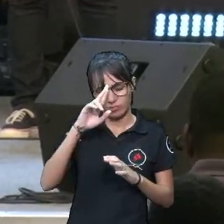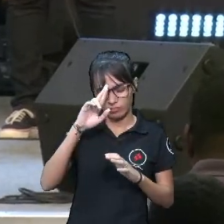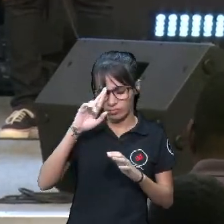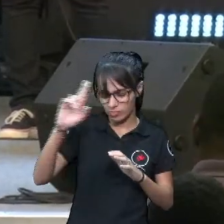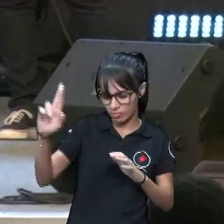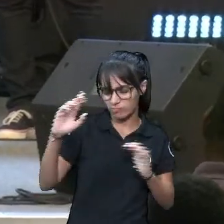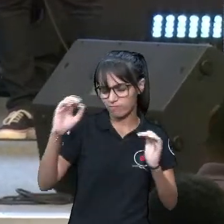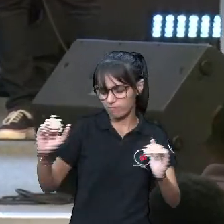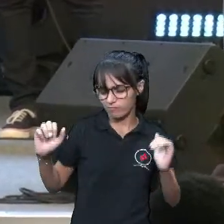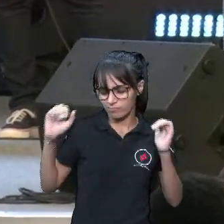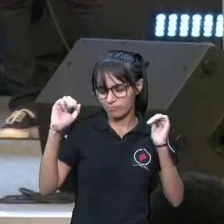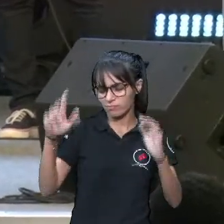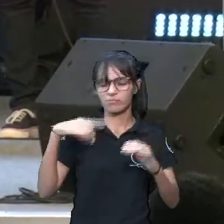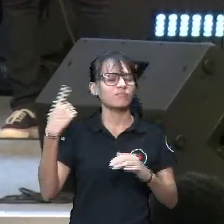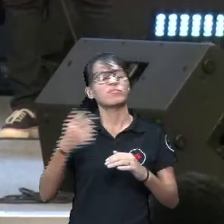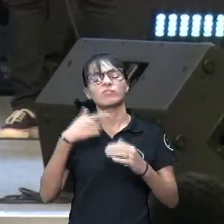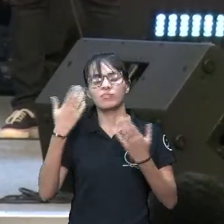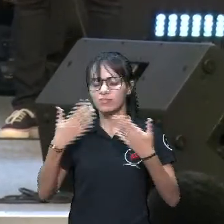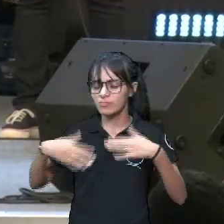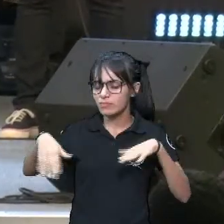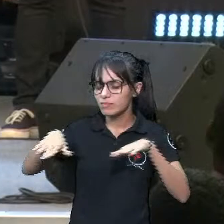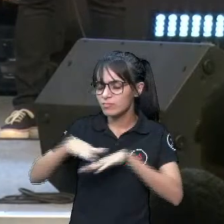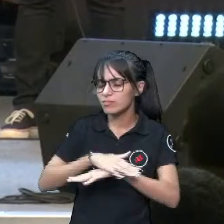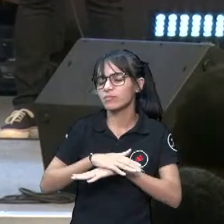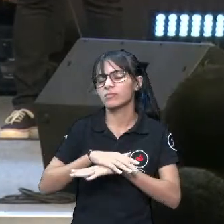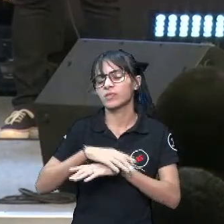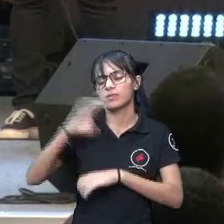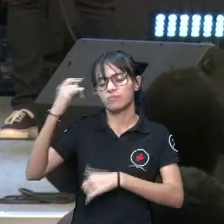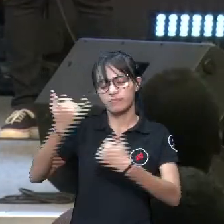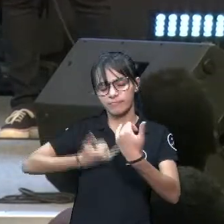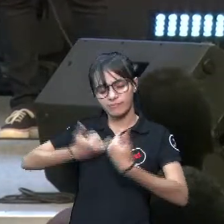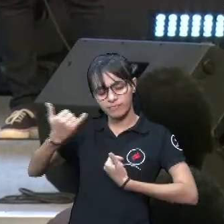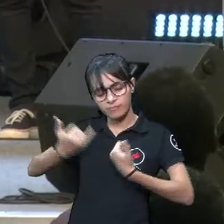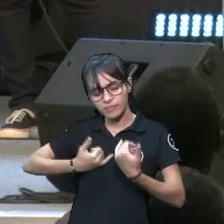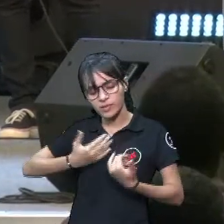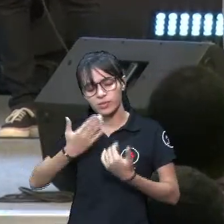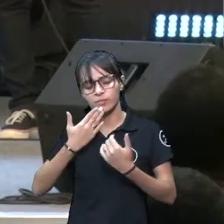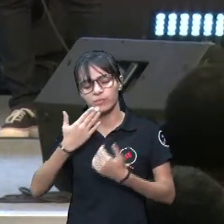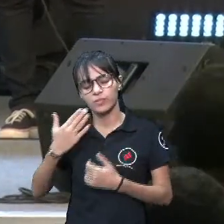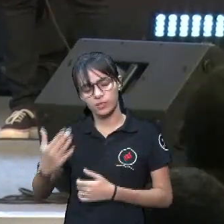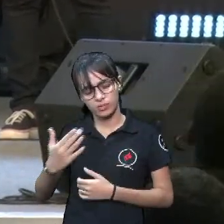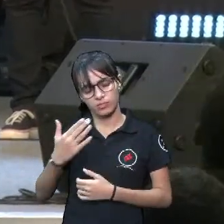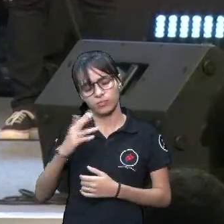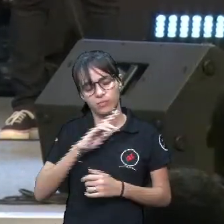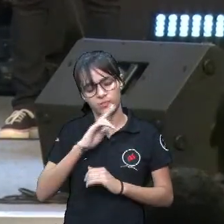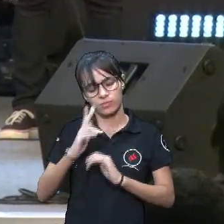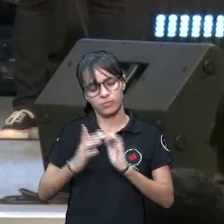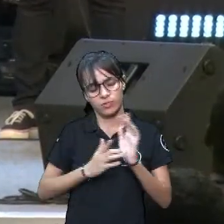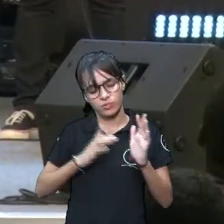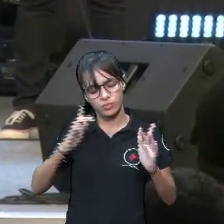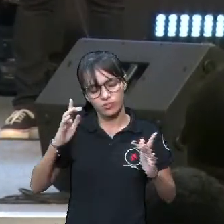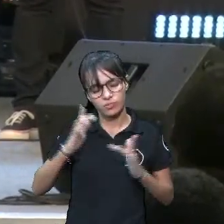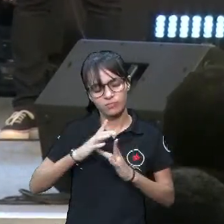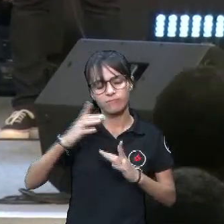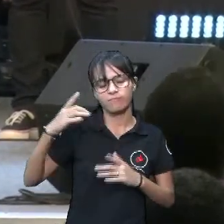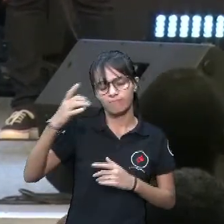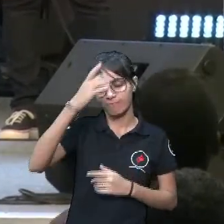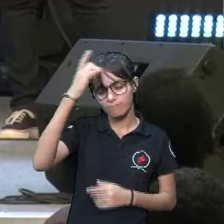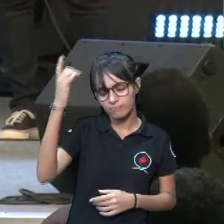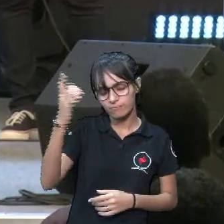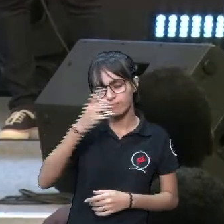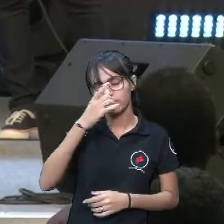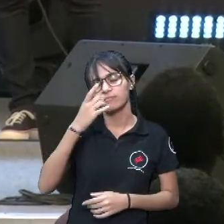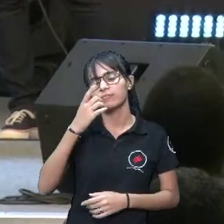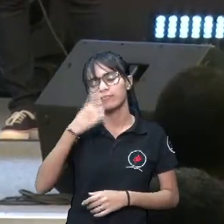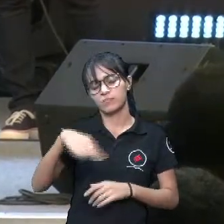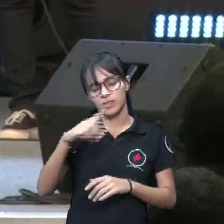Nós nos rendemos diante de ti, fala conosco, nós te pedimos no nome santo de Jesus. E você